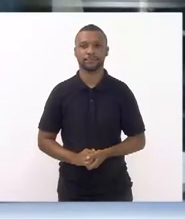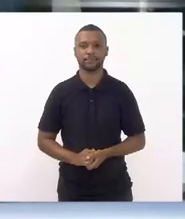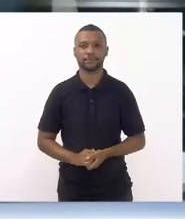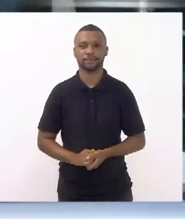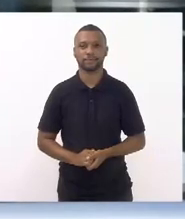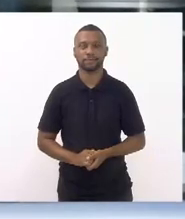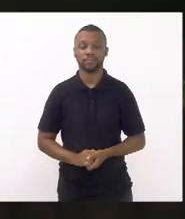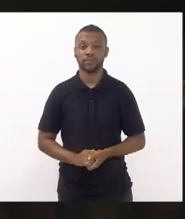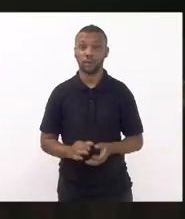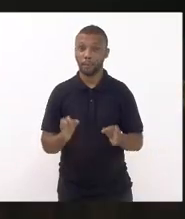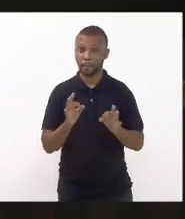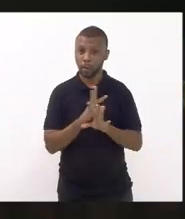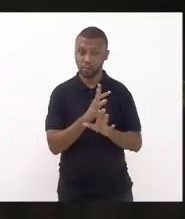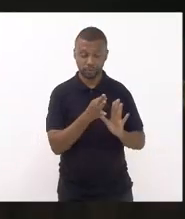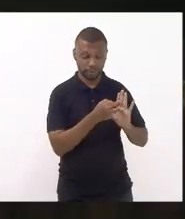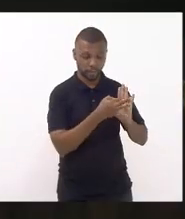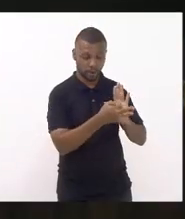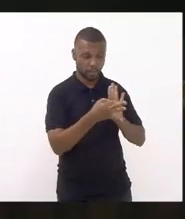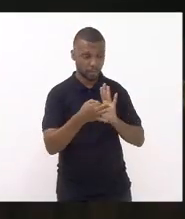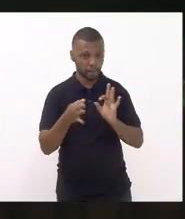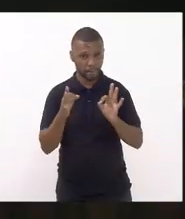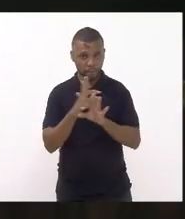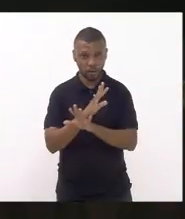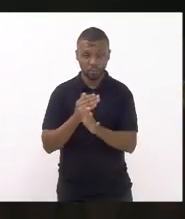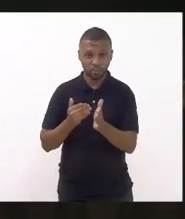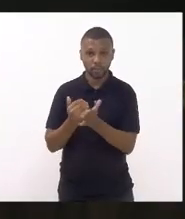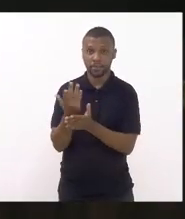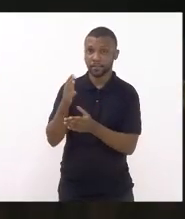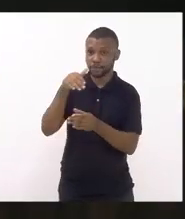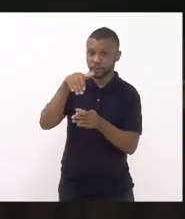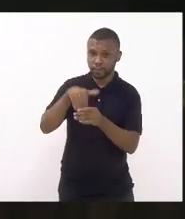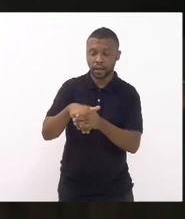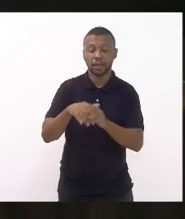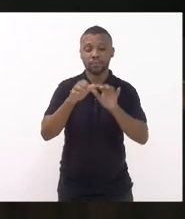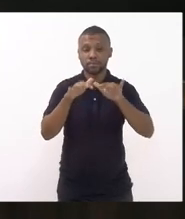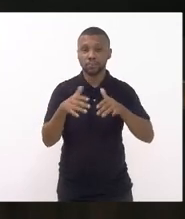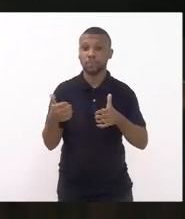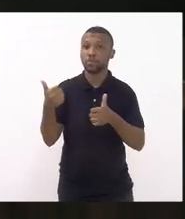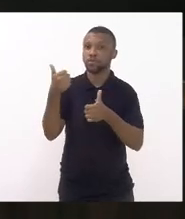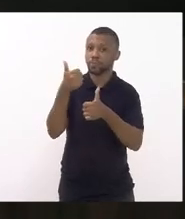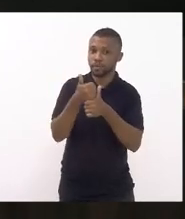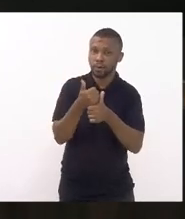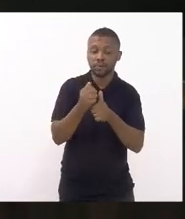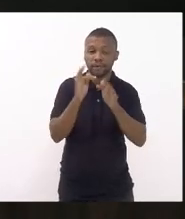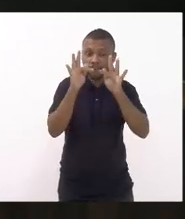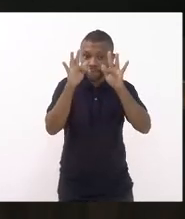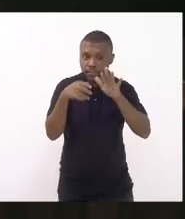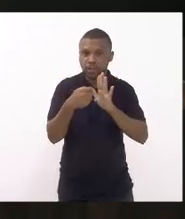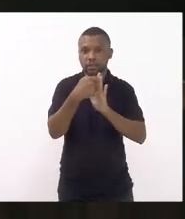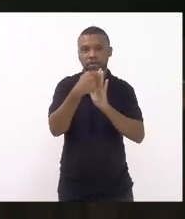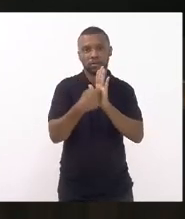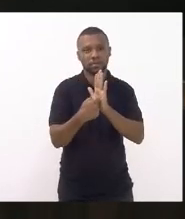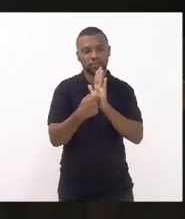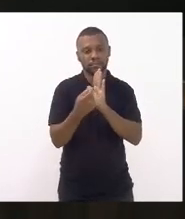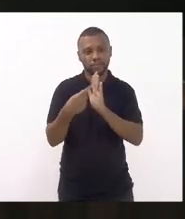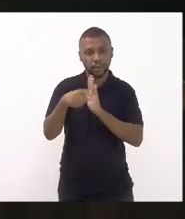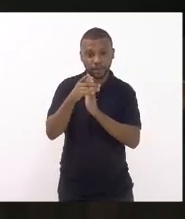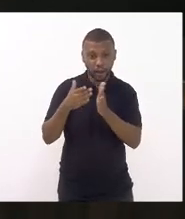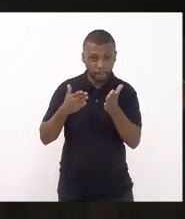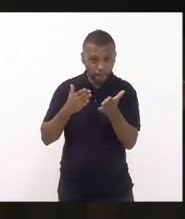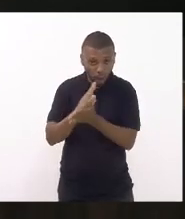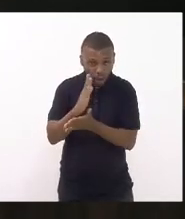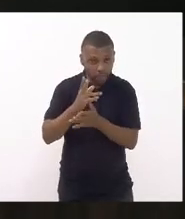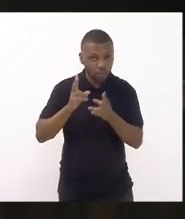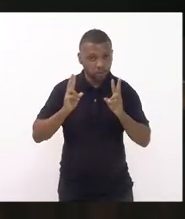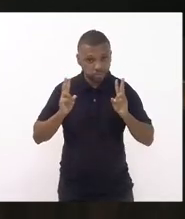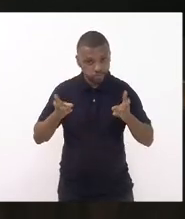Com os pareceres emitidos, em votação substitutivo, dando forma final de redação, senhores e senhoras que aprovam, permaneçam